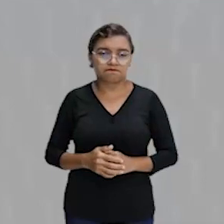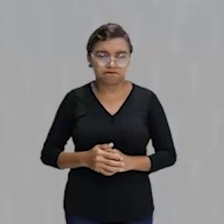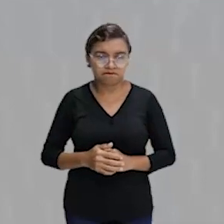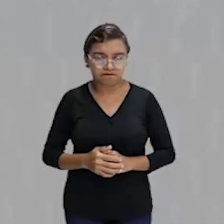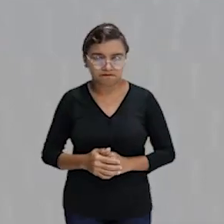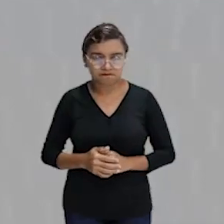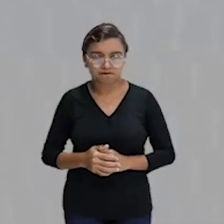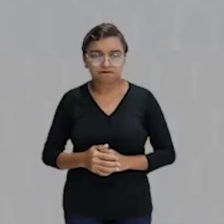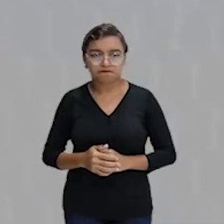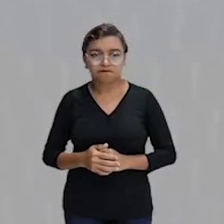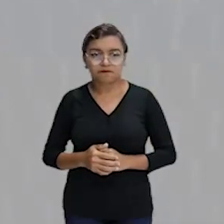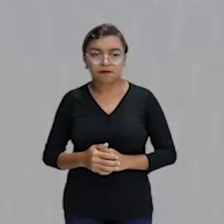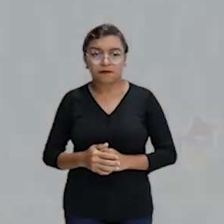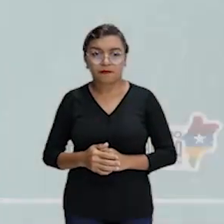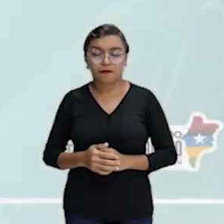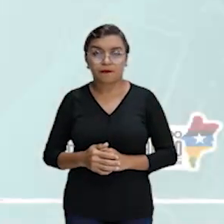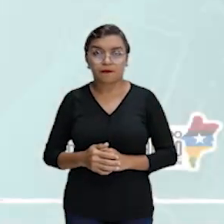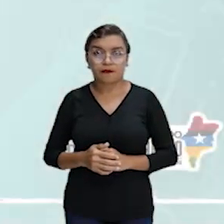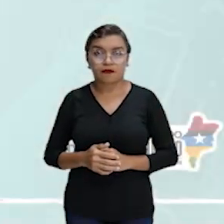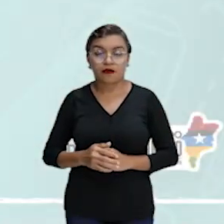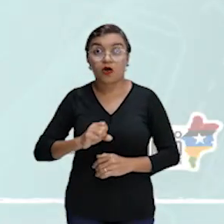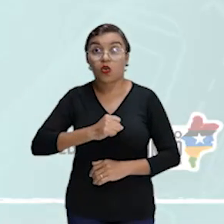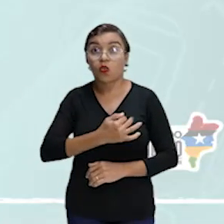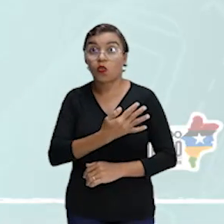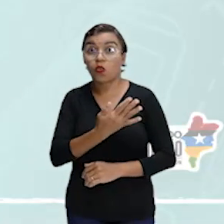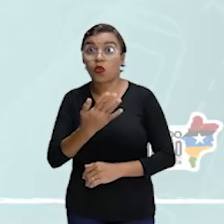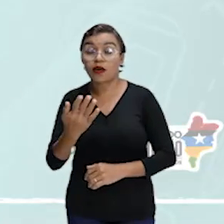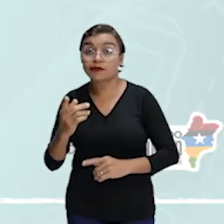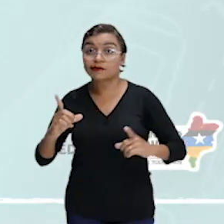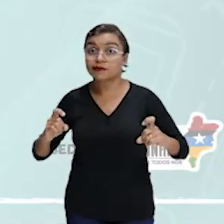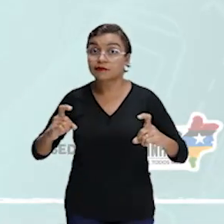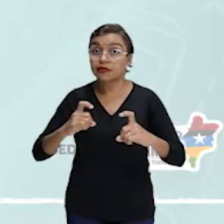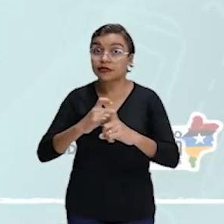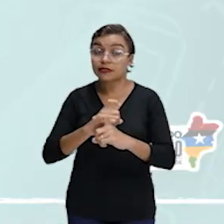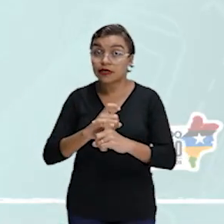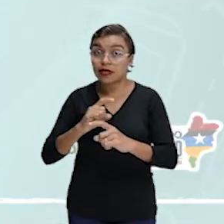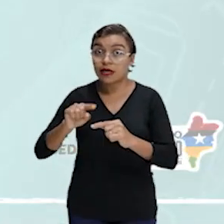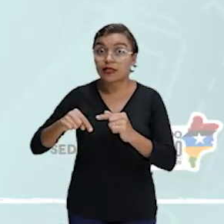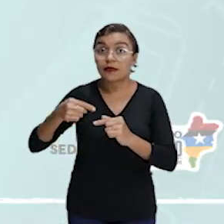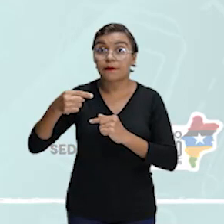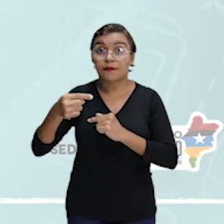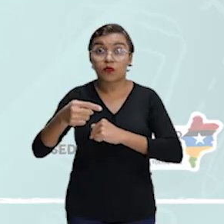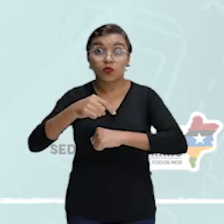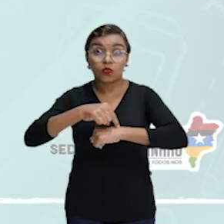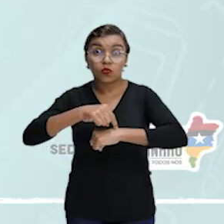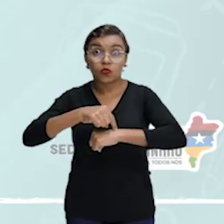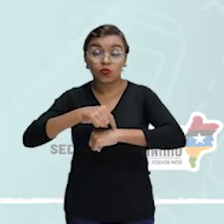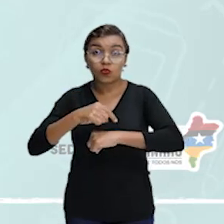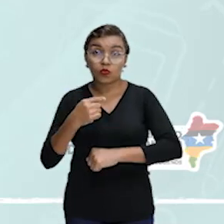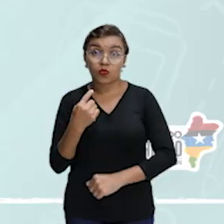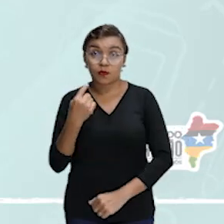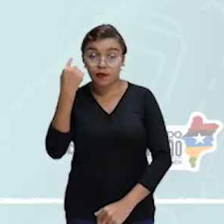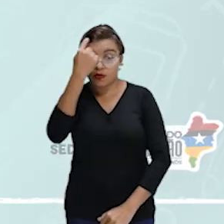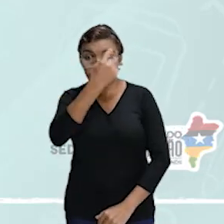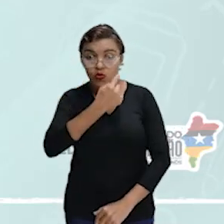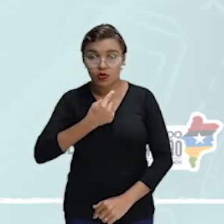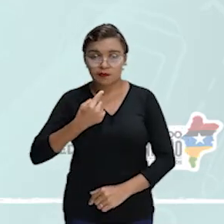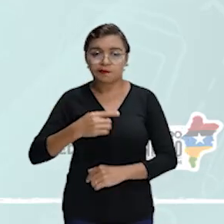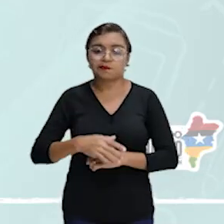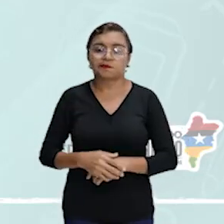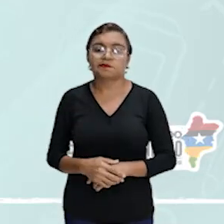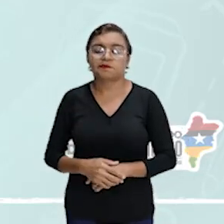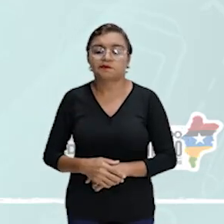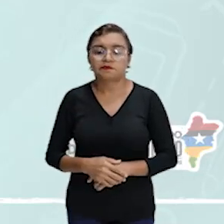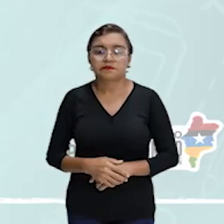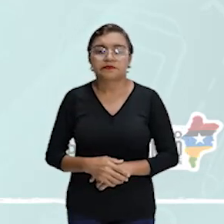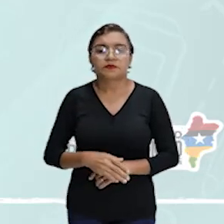quantidade de bactérias após 1 hora, tá? Então, perceba que aqui, ó, a gente até organizou, fez um pequeno esquemazinho, o